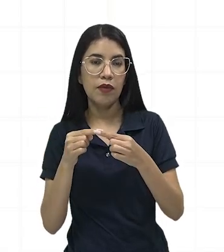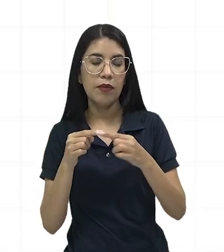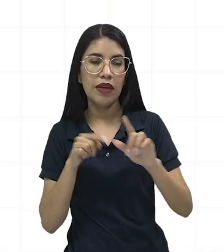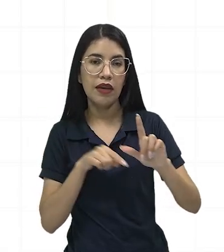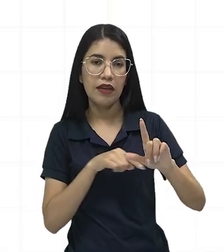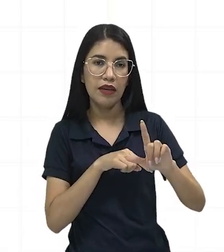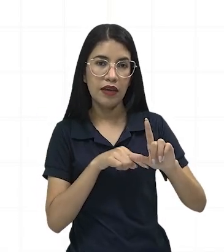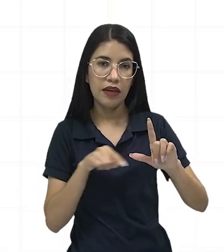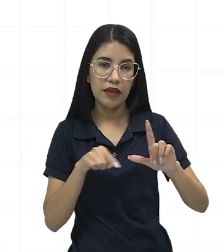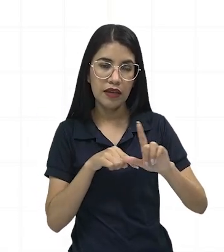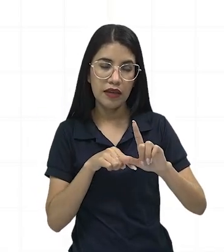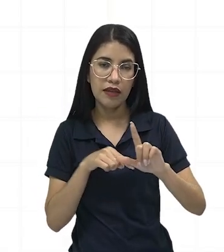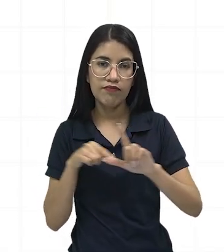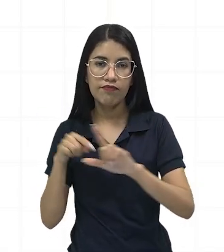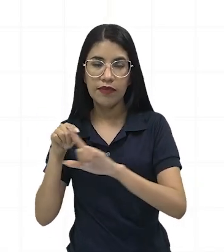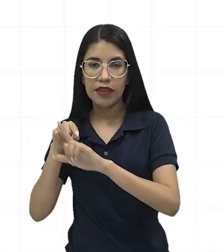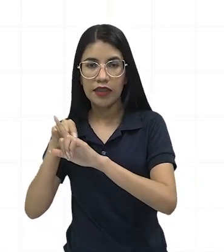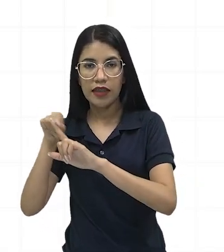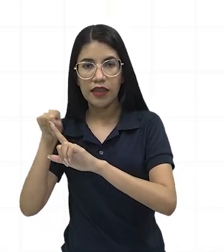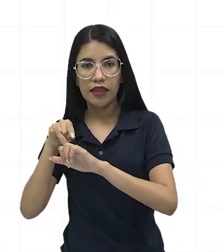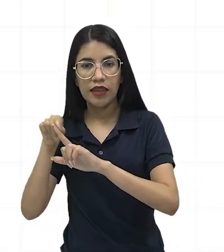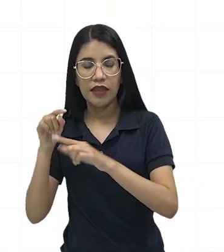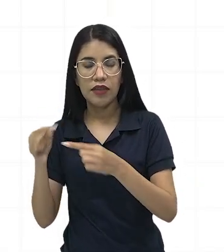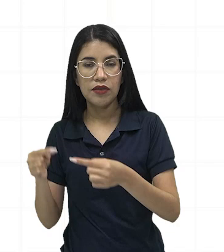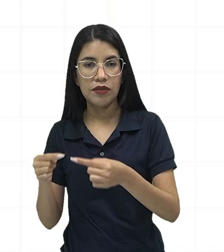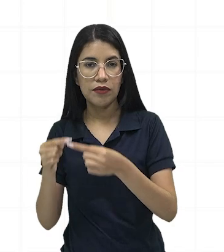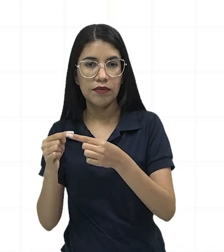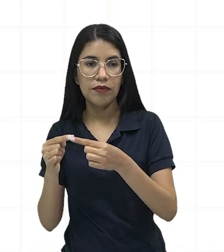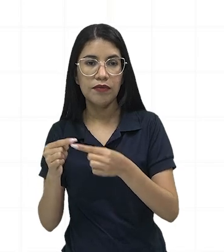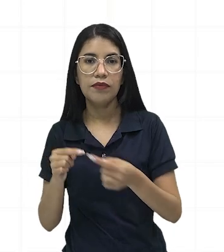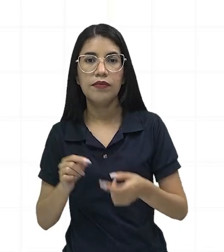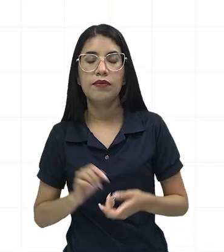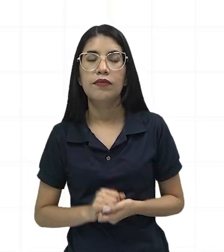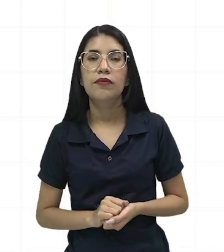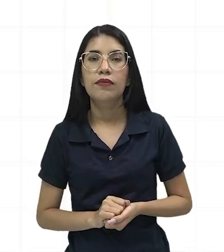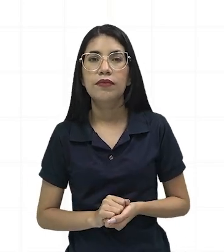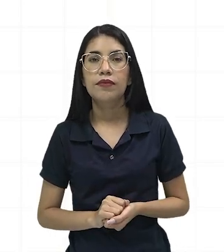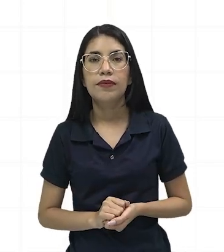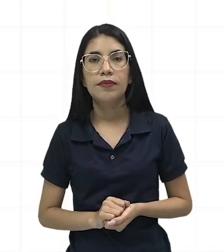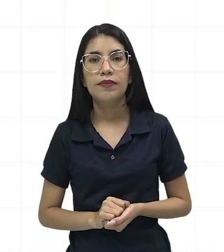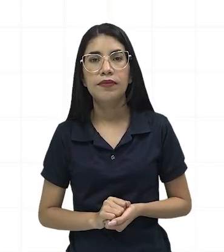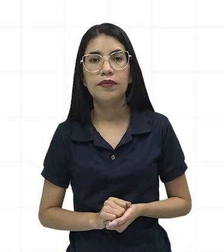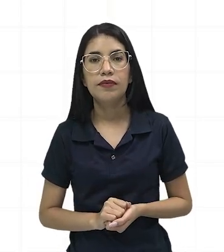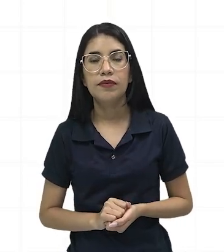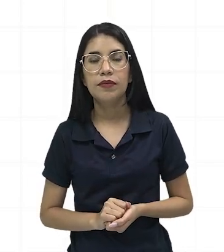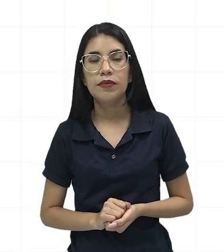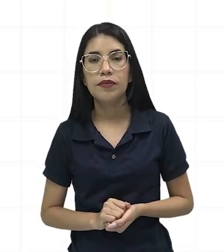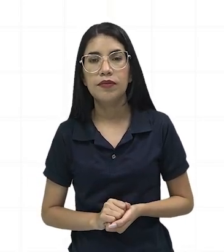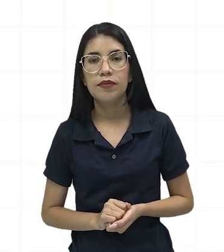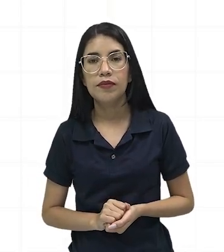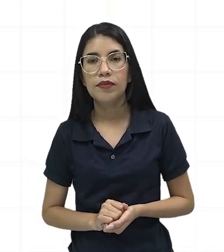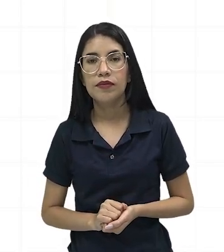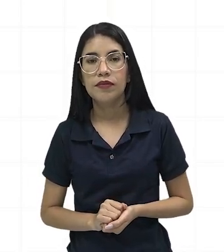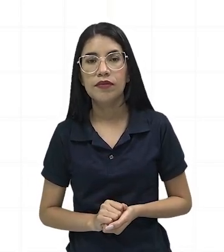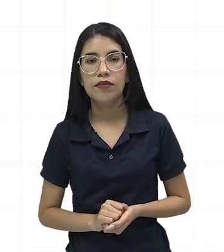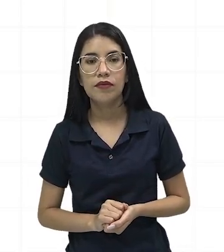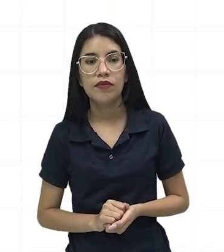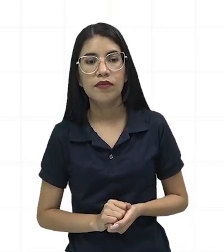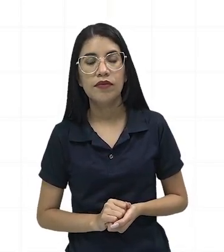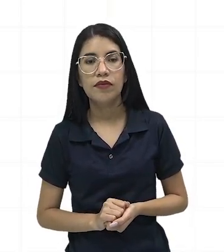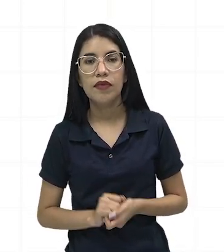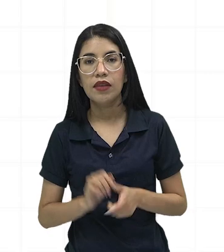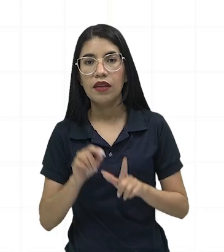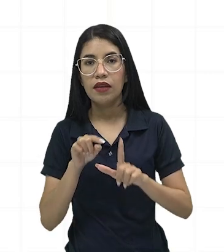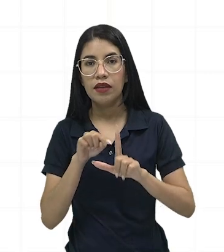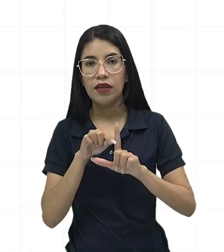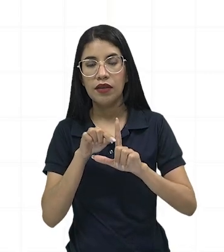desse lado, ó, apesar dele estar rotacionado, ó, é o mesmo. E esse ângulo aqui